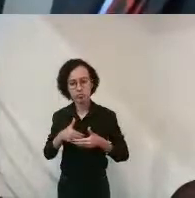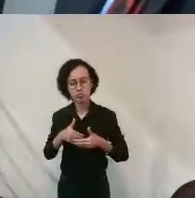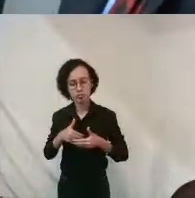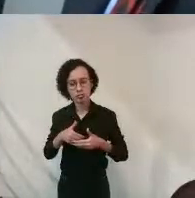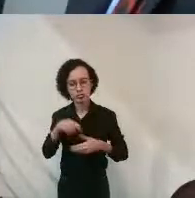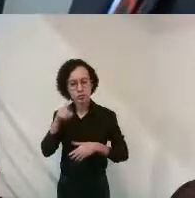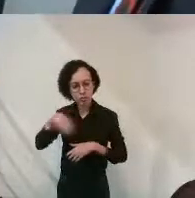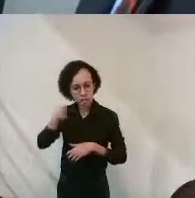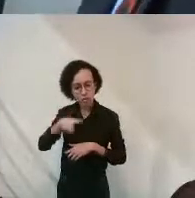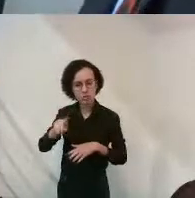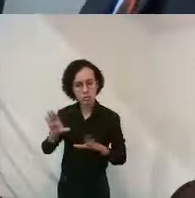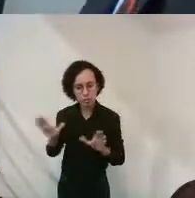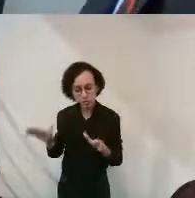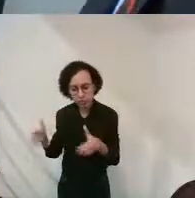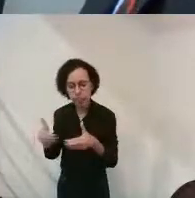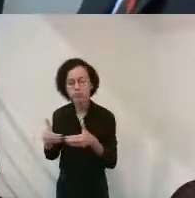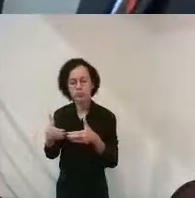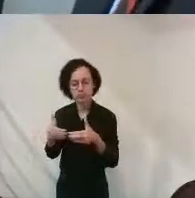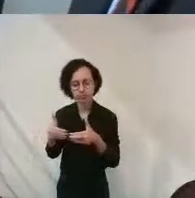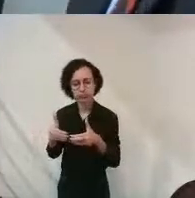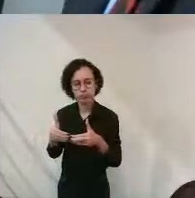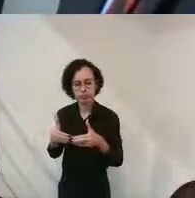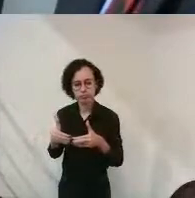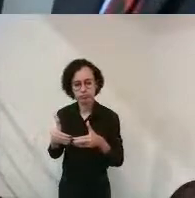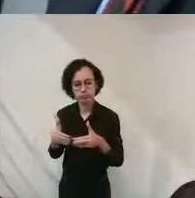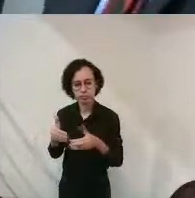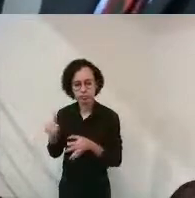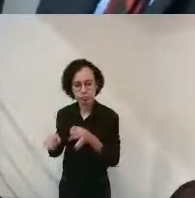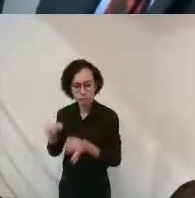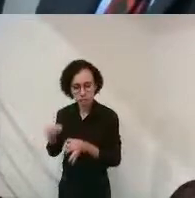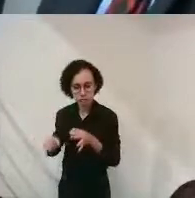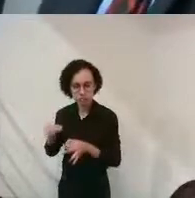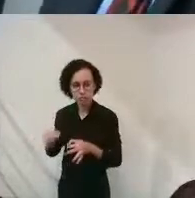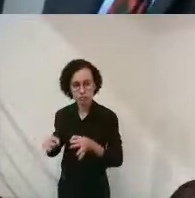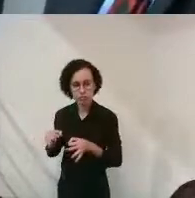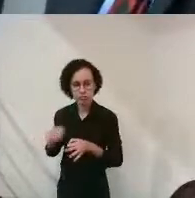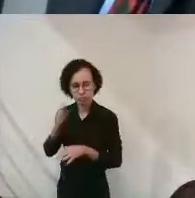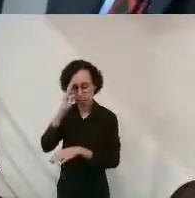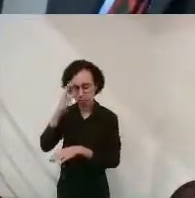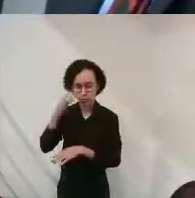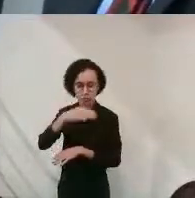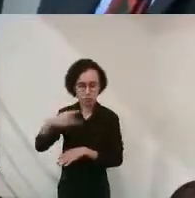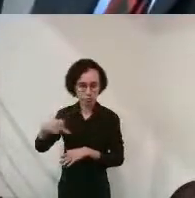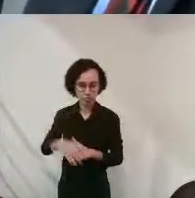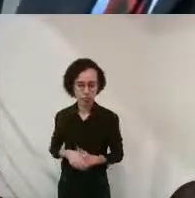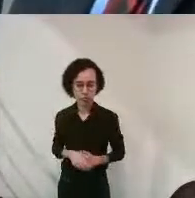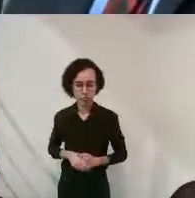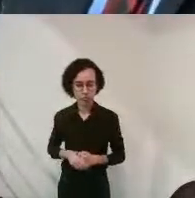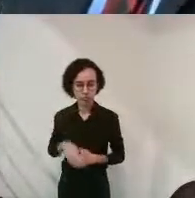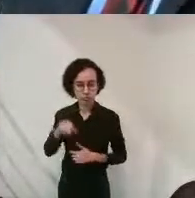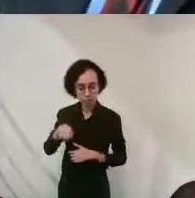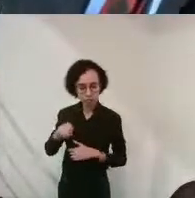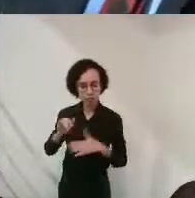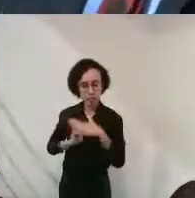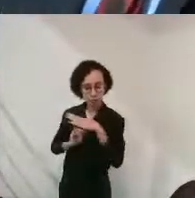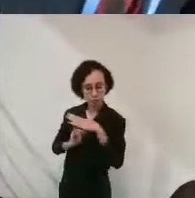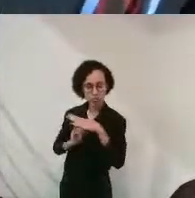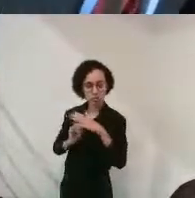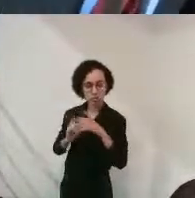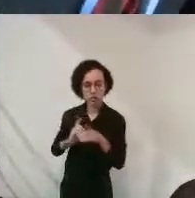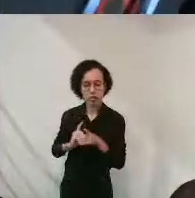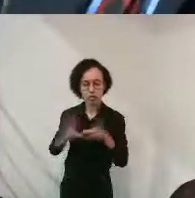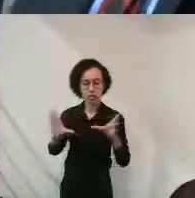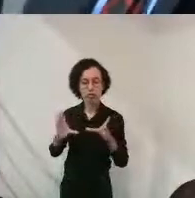eles têm que ser acolhidos em todas as cadas de justiça, em especial do Ministério Público, que é essa instituição democrática por